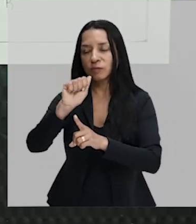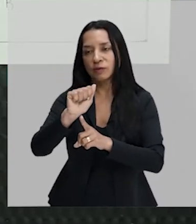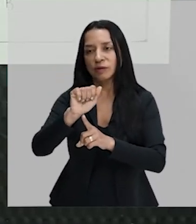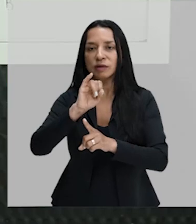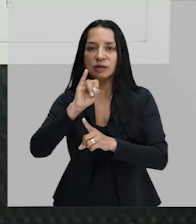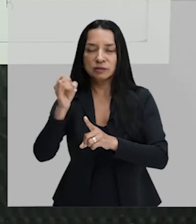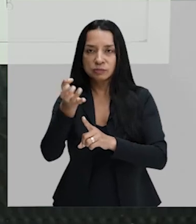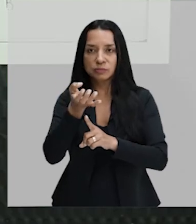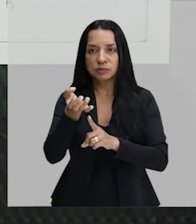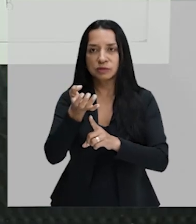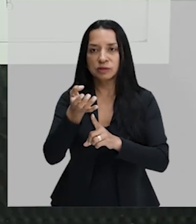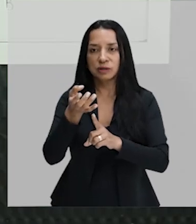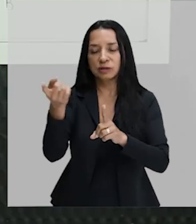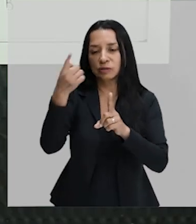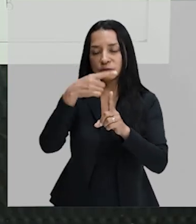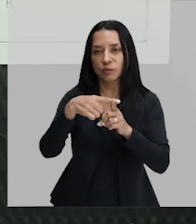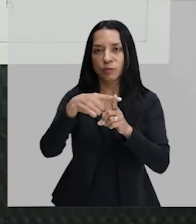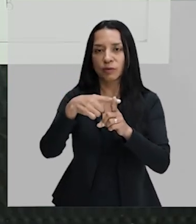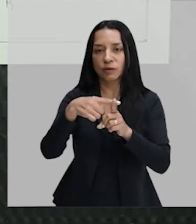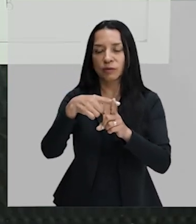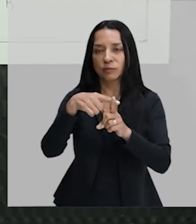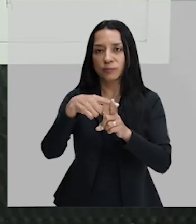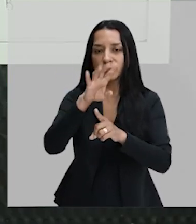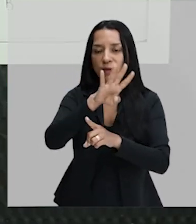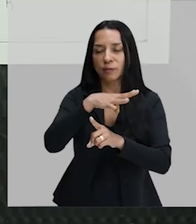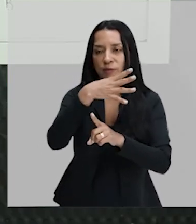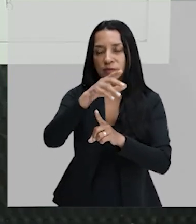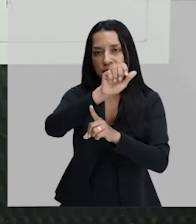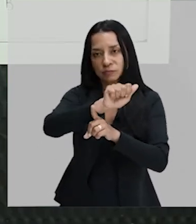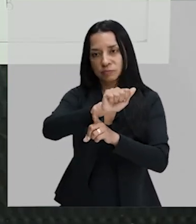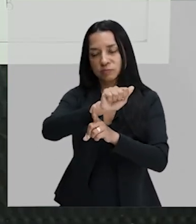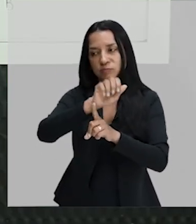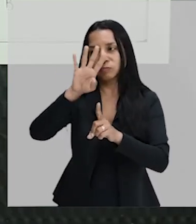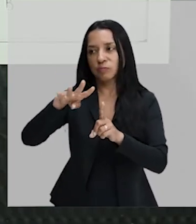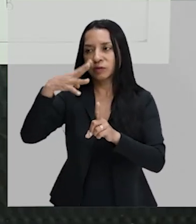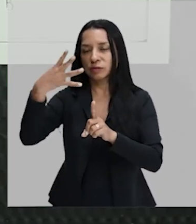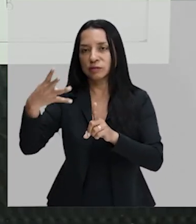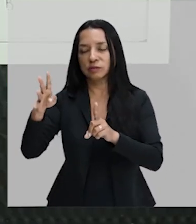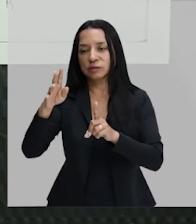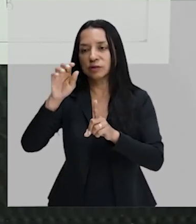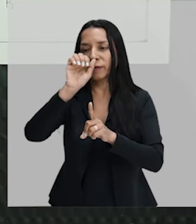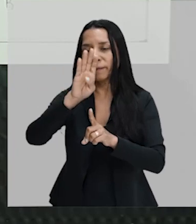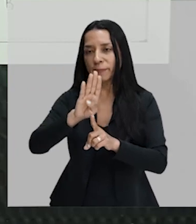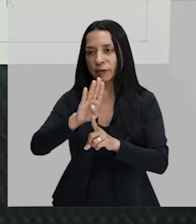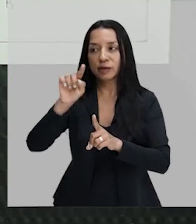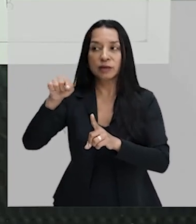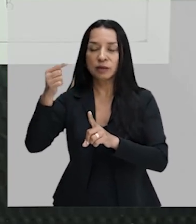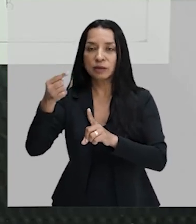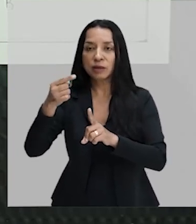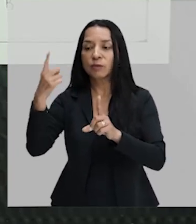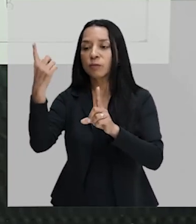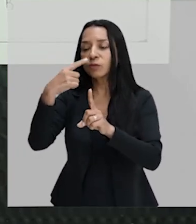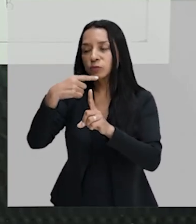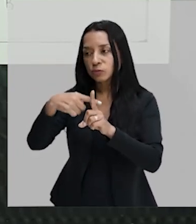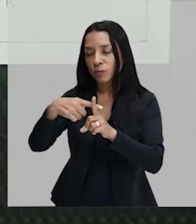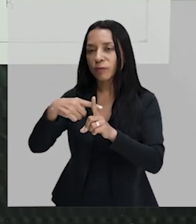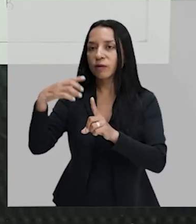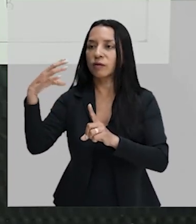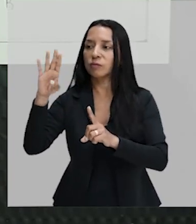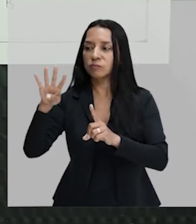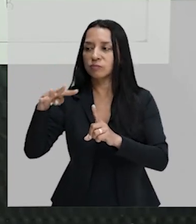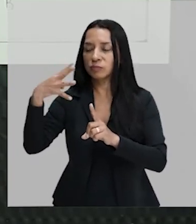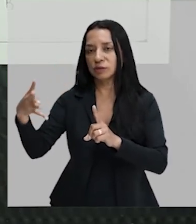quisesse somar a matriz A com a matriz B e depois somar com a C, também daria a mesma